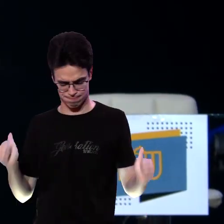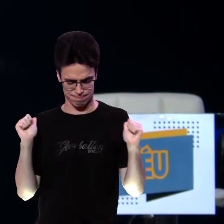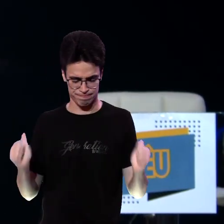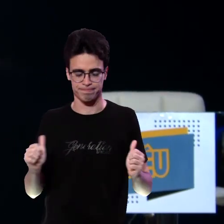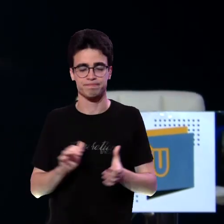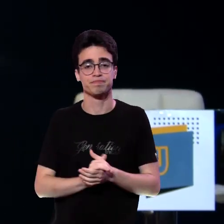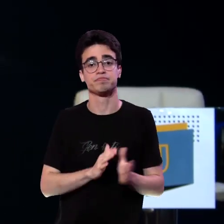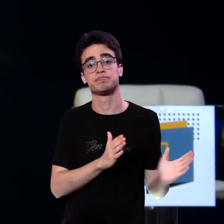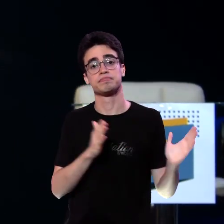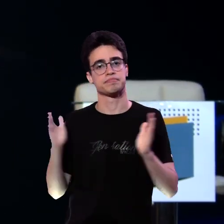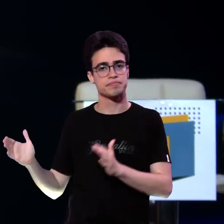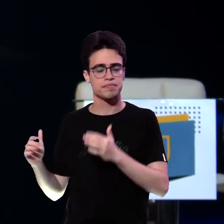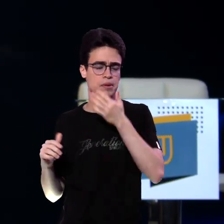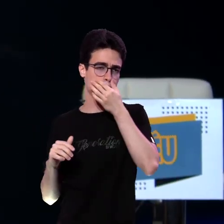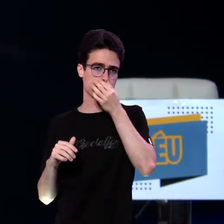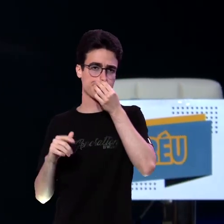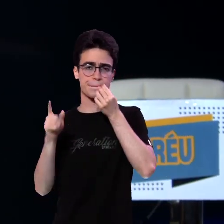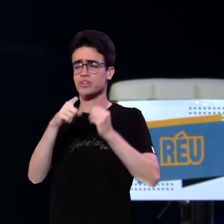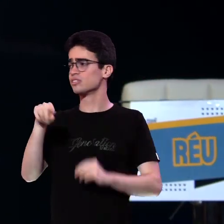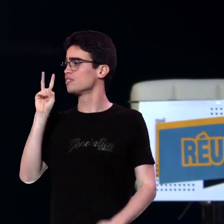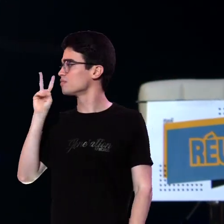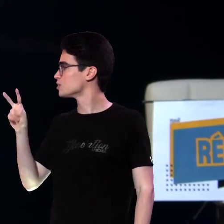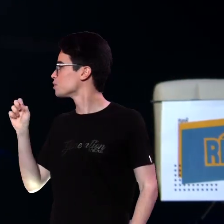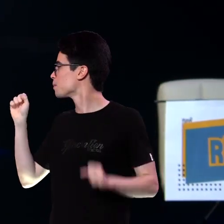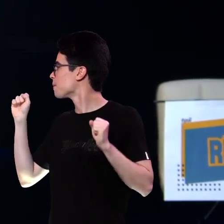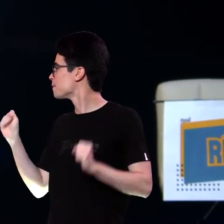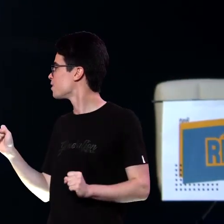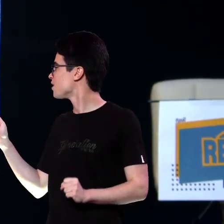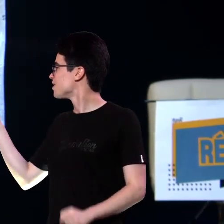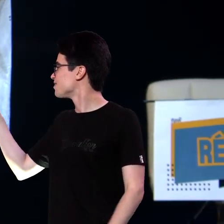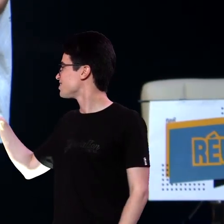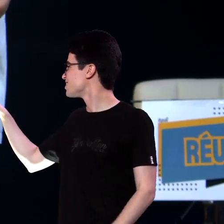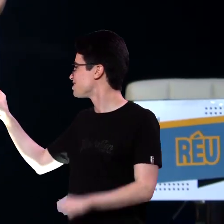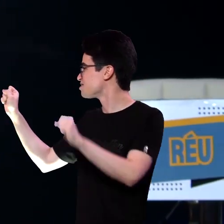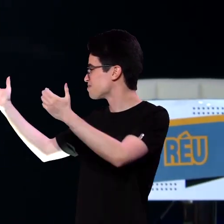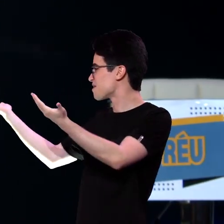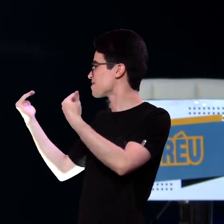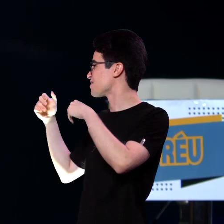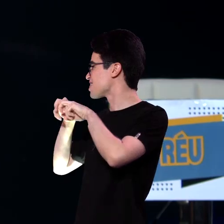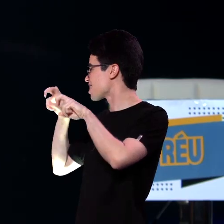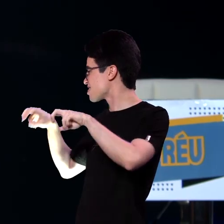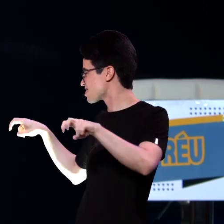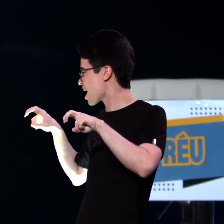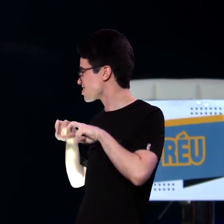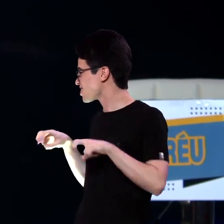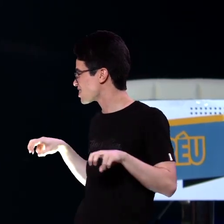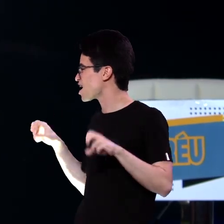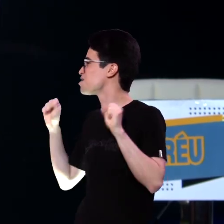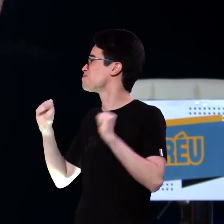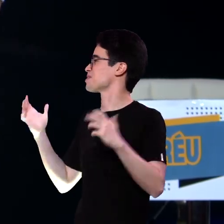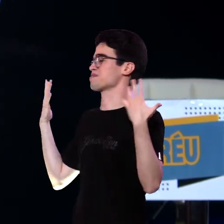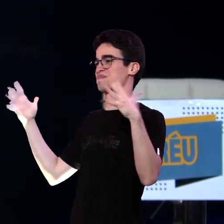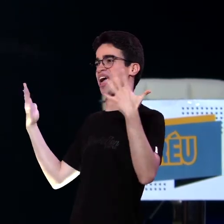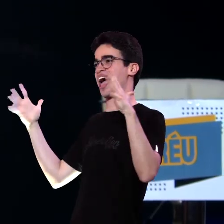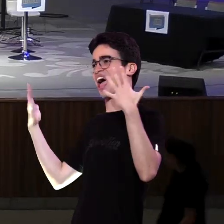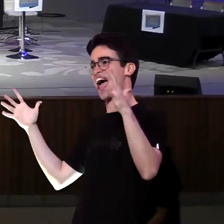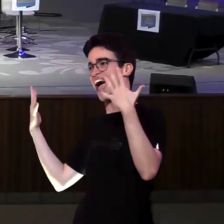Bom, vocês viram aqui, pode vir meninos e meninas, sentem aí nos lugares, dá uma salva de palmas para esses meninos.